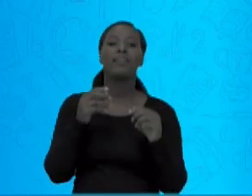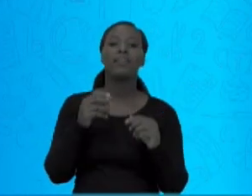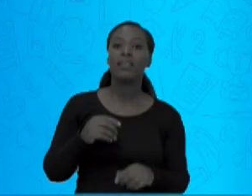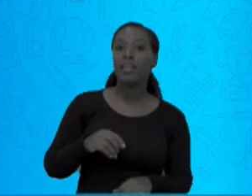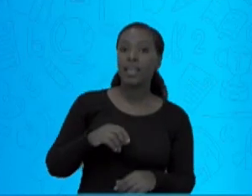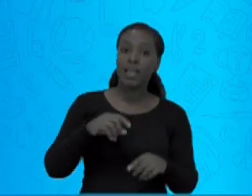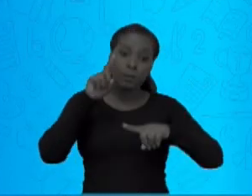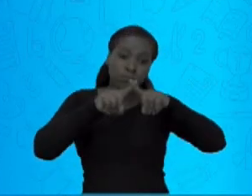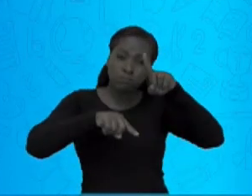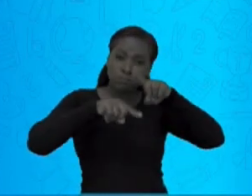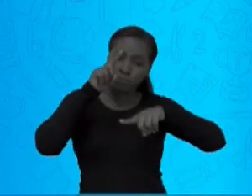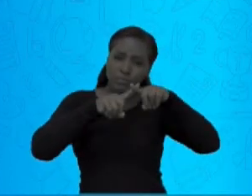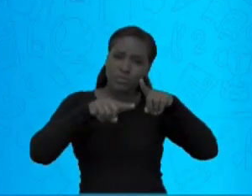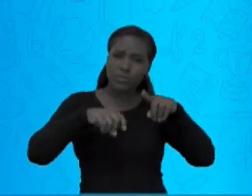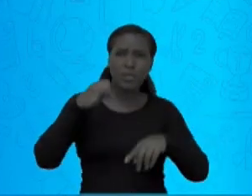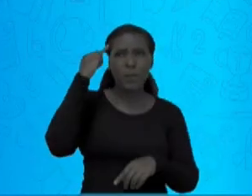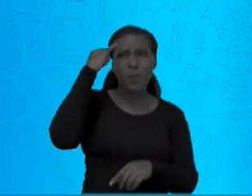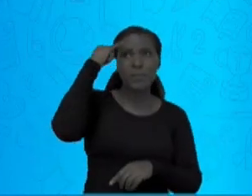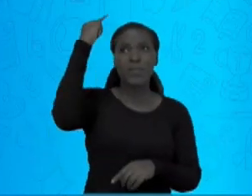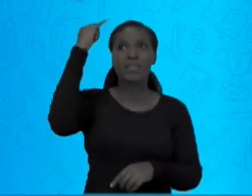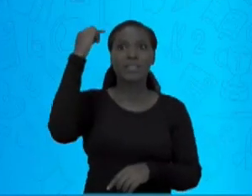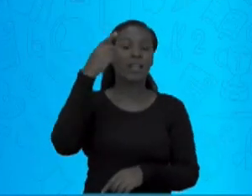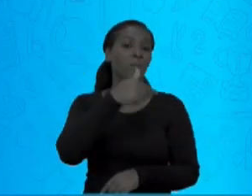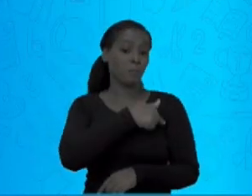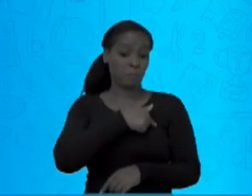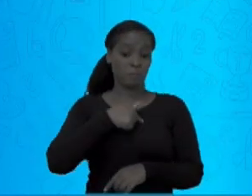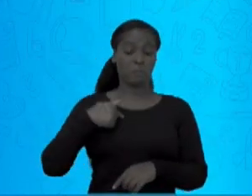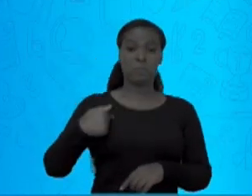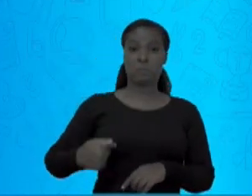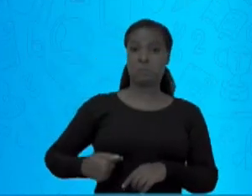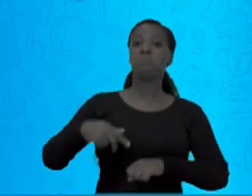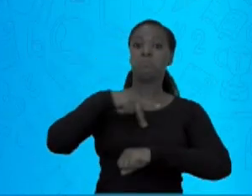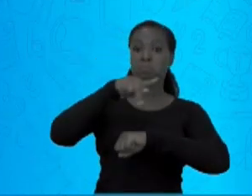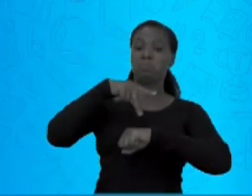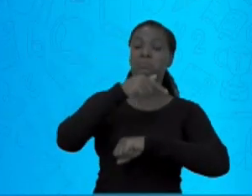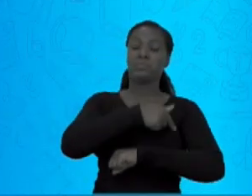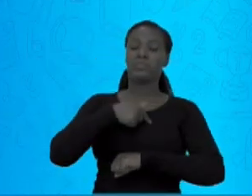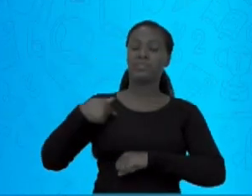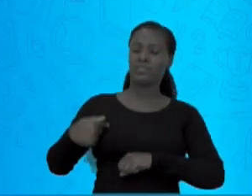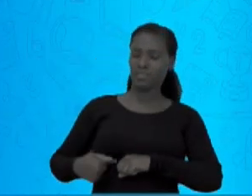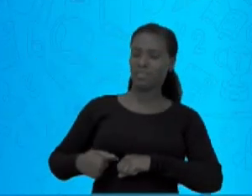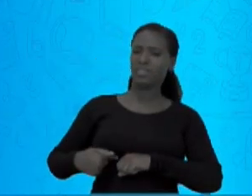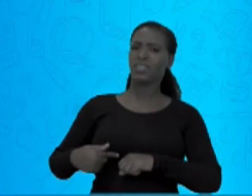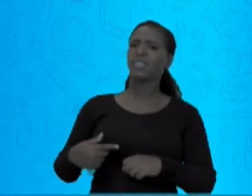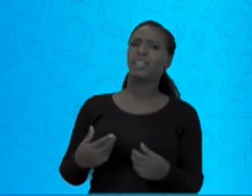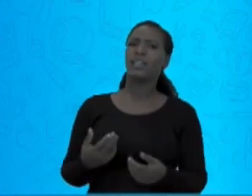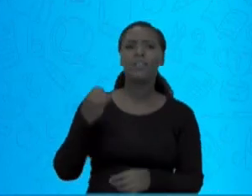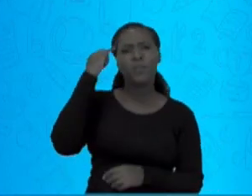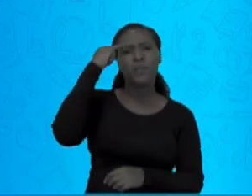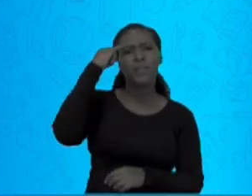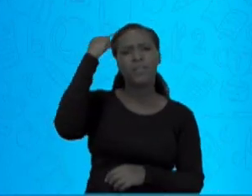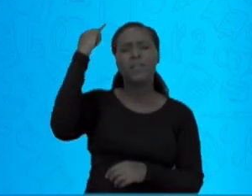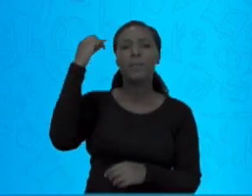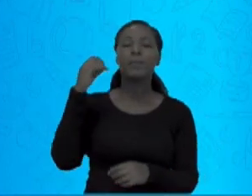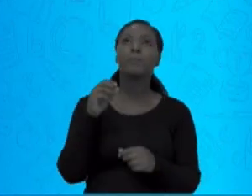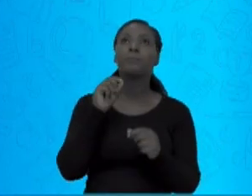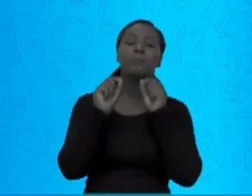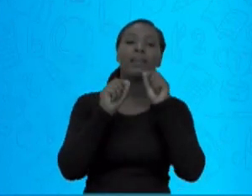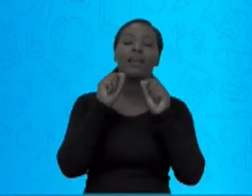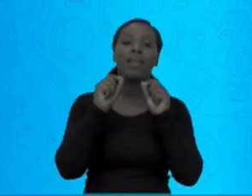inventado pelos chineses, segundo estudiosos, e ele foi inventado para